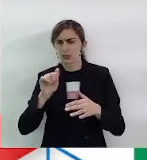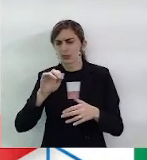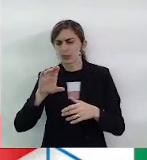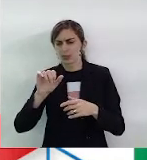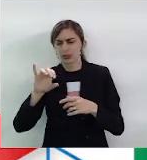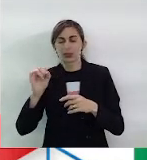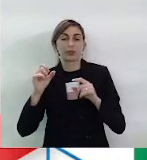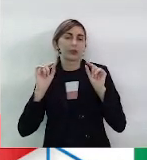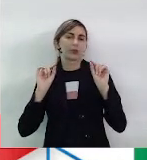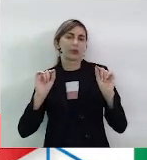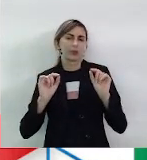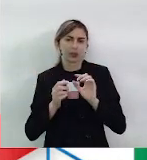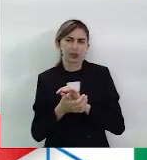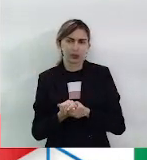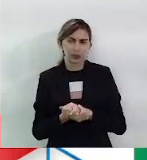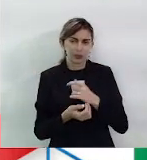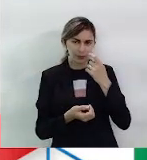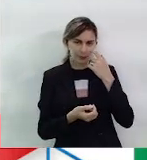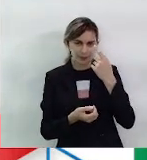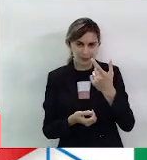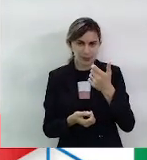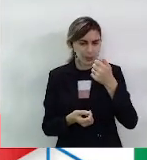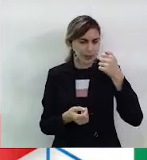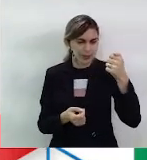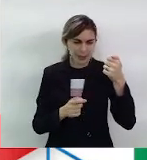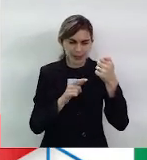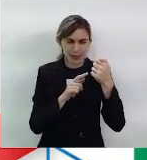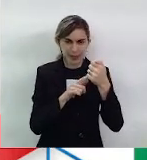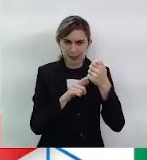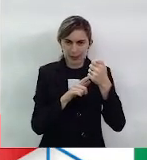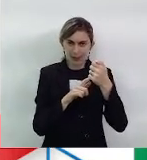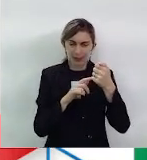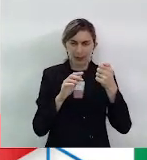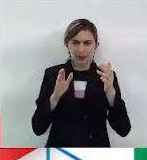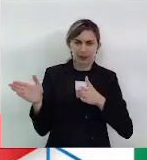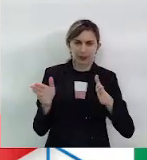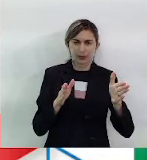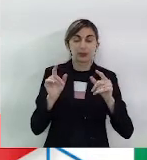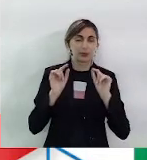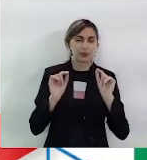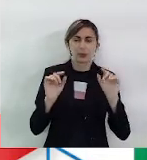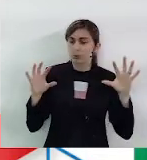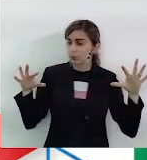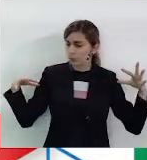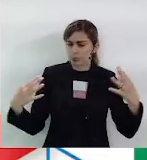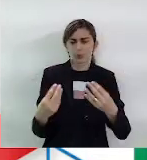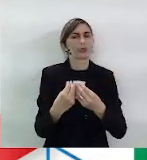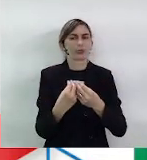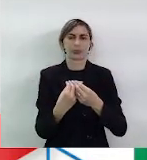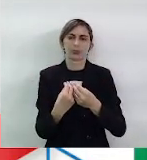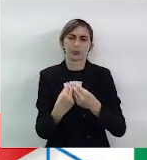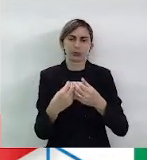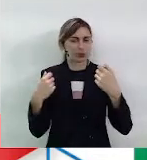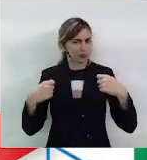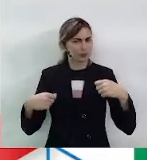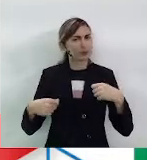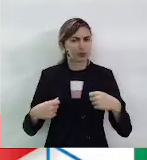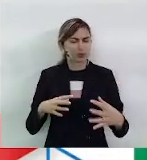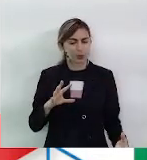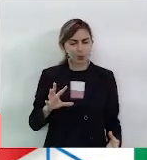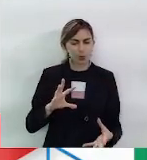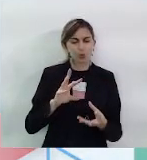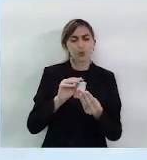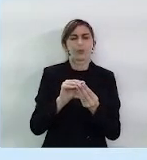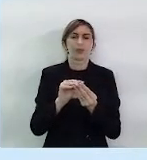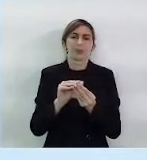acessível a quê? Olha o azinho aí, ó. Acessível a todos. A gente precisa de um